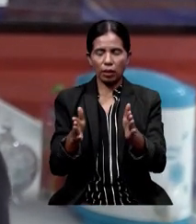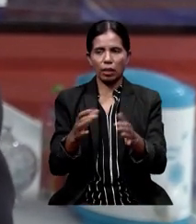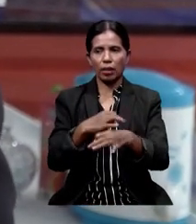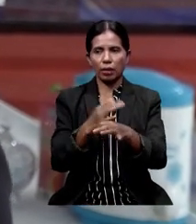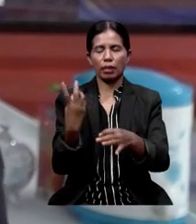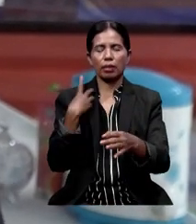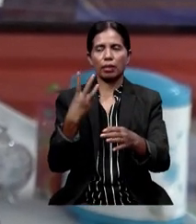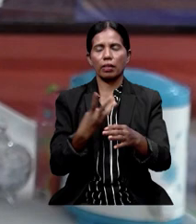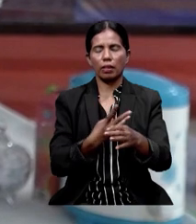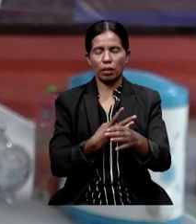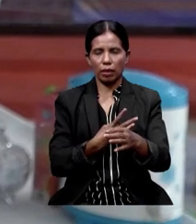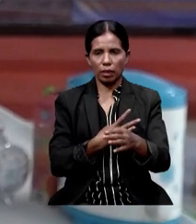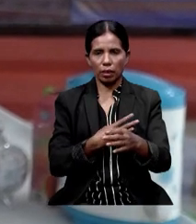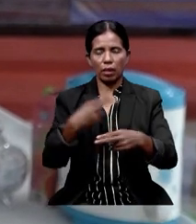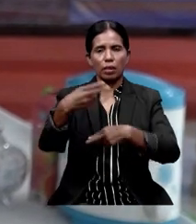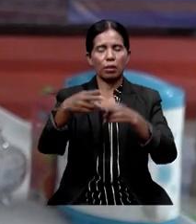itne salam be VIP né?